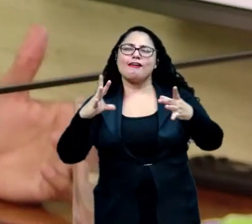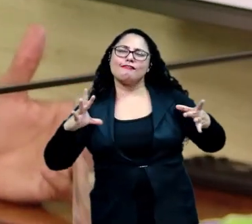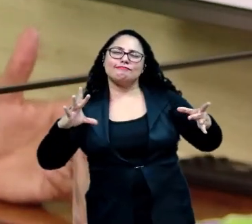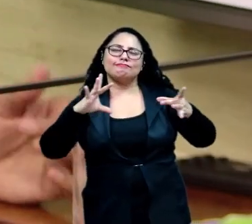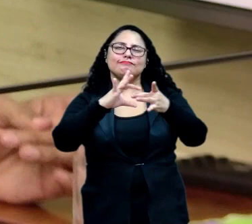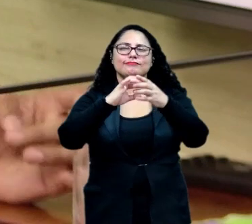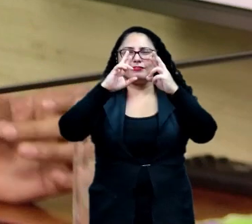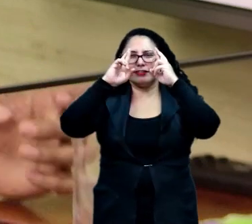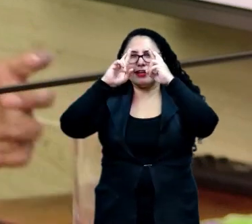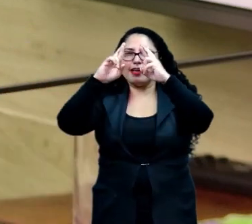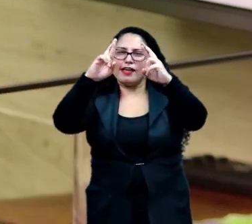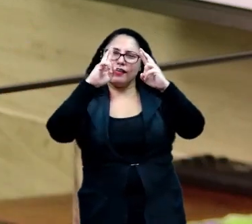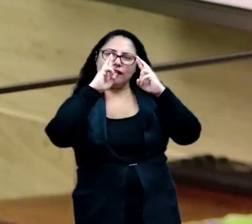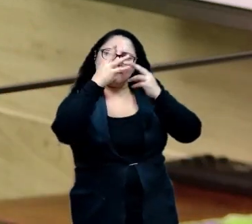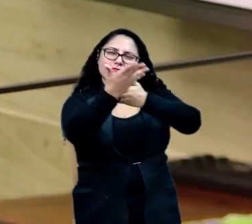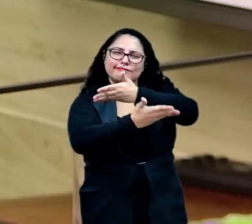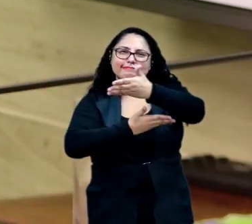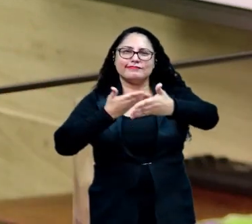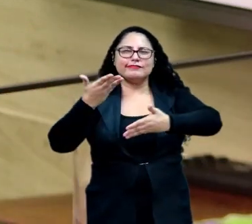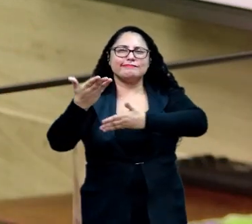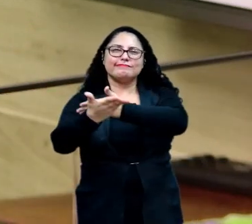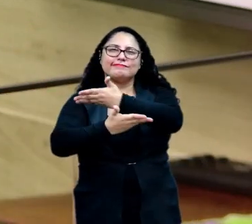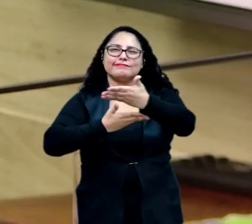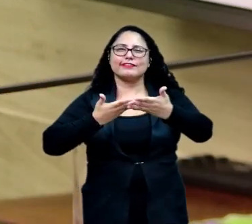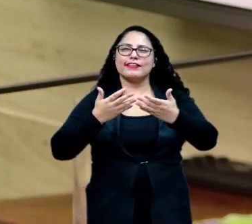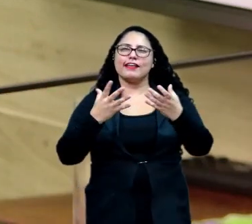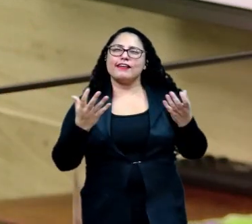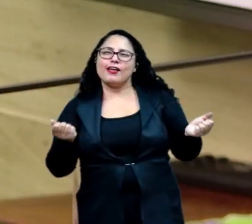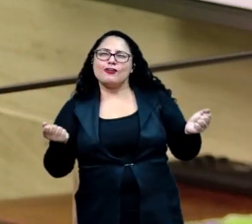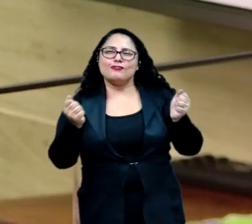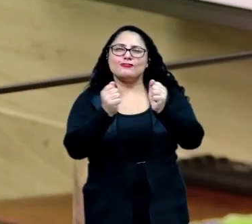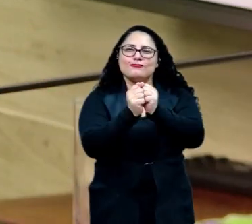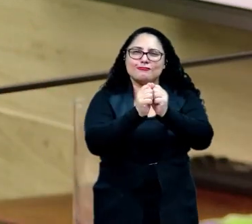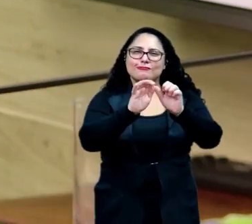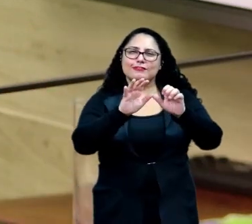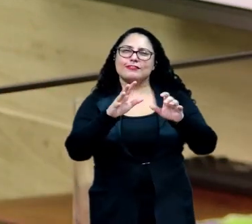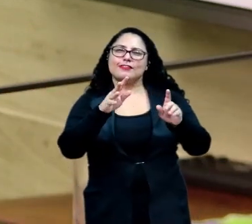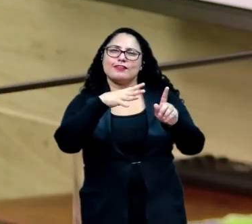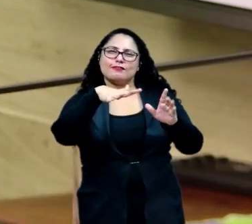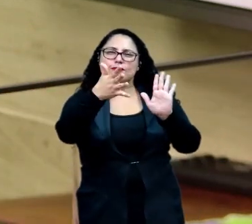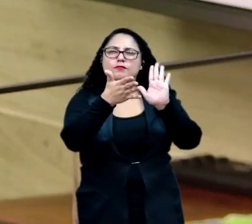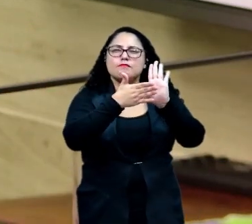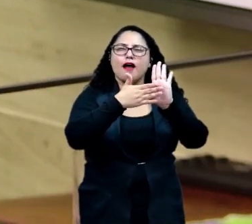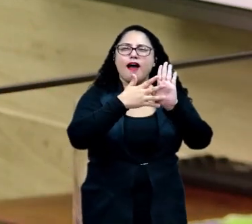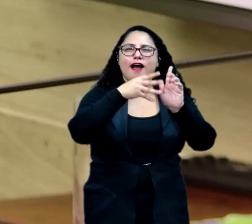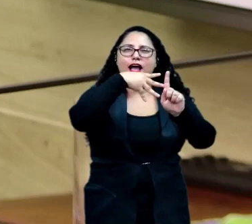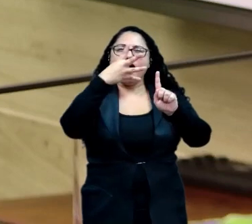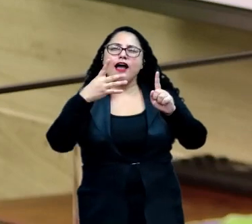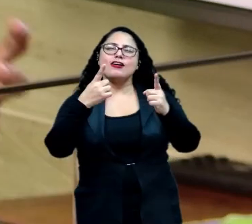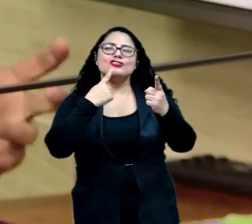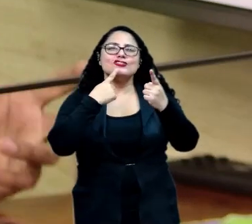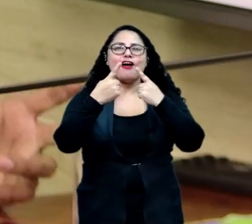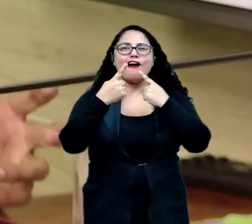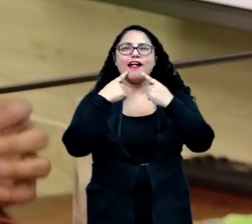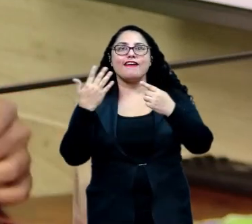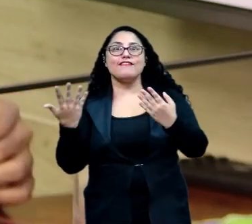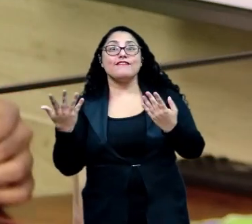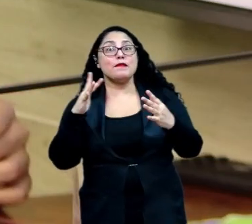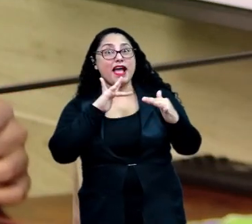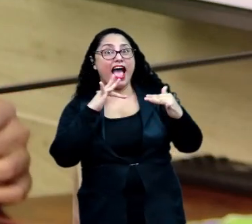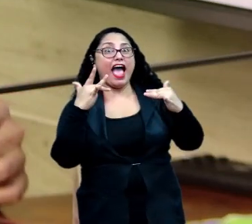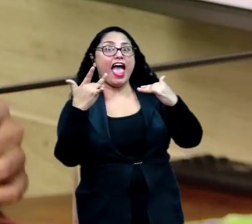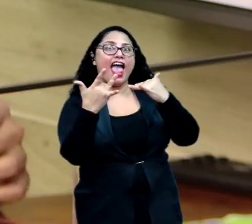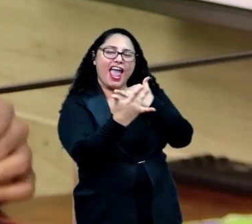de respeito. Se envolva nas causas LGBTs, dialogue, venha para as redes